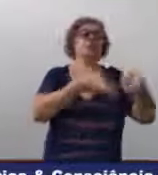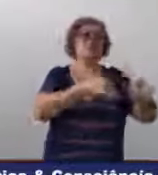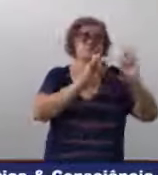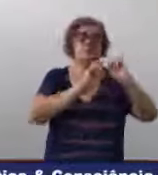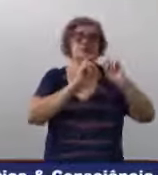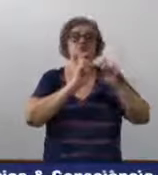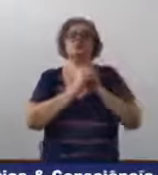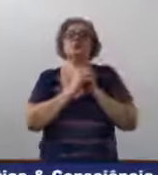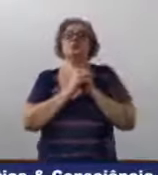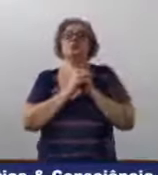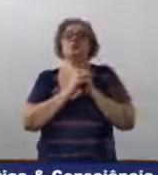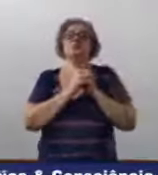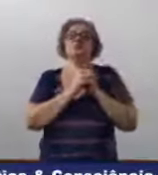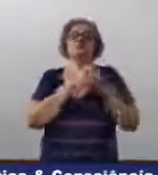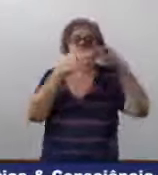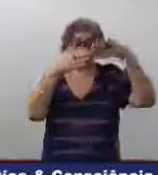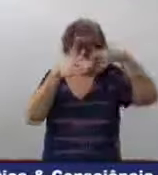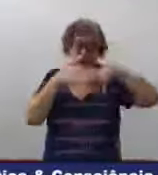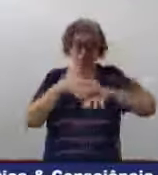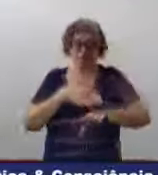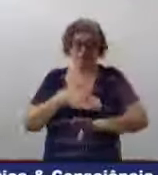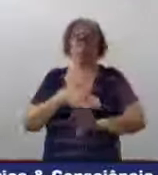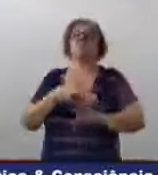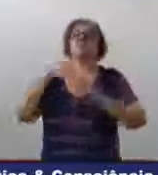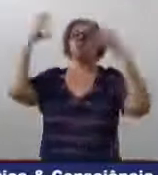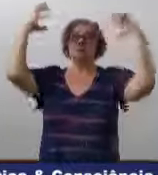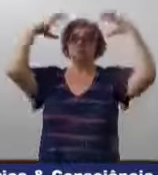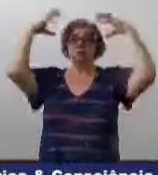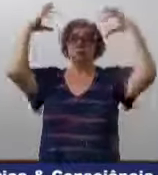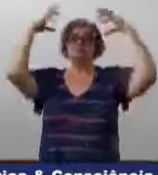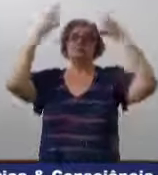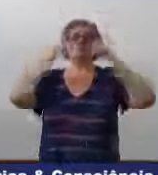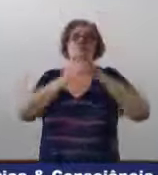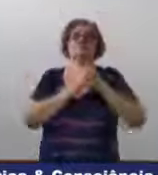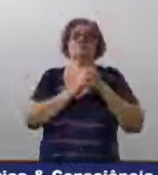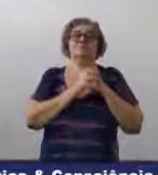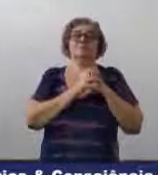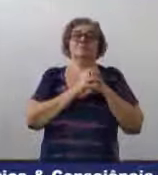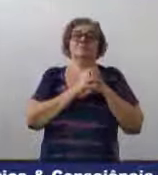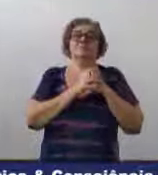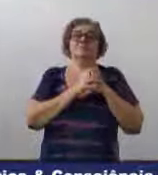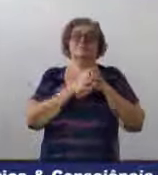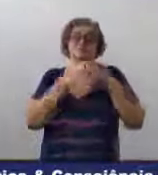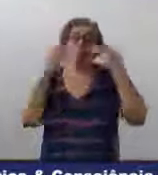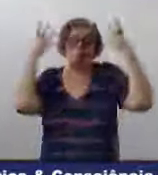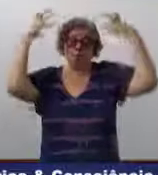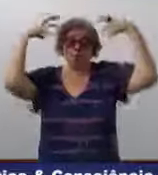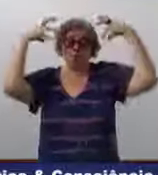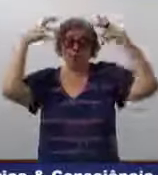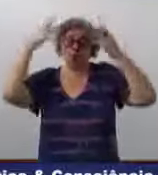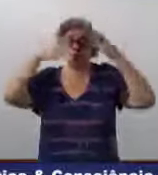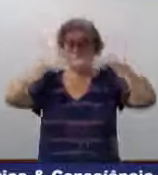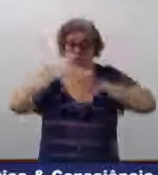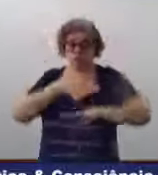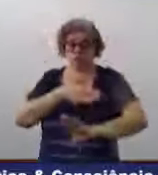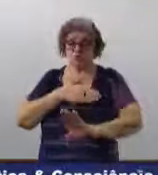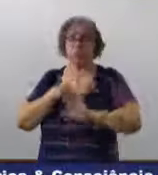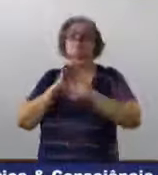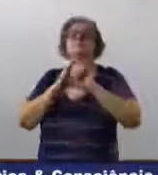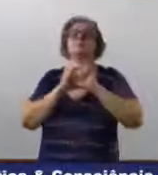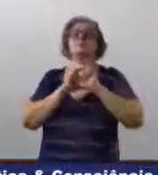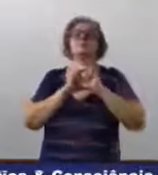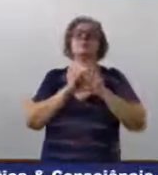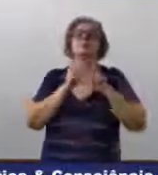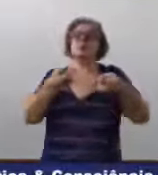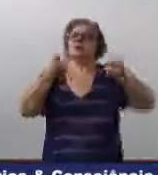problema ao tomar um banho de imersão para descansar exatamente do problema que ele estava pensando. Ele notou,